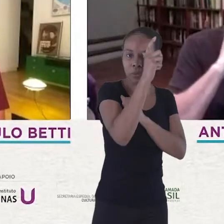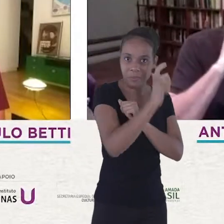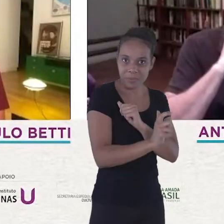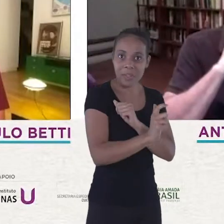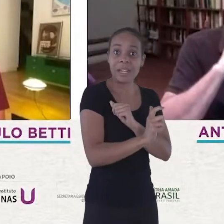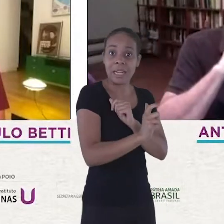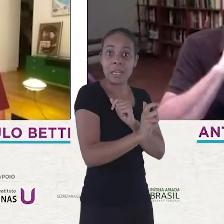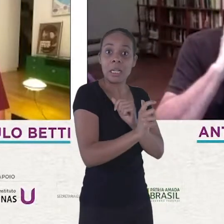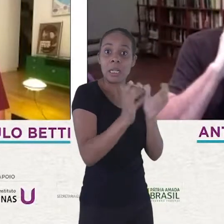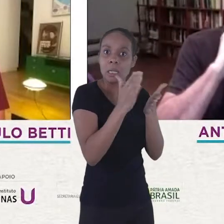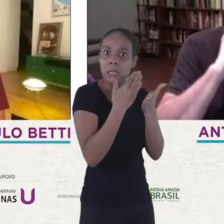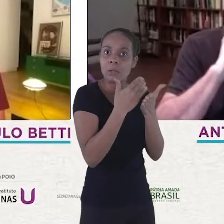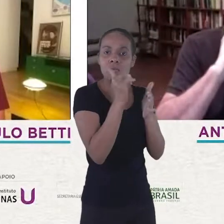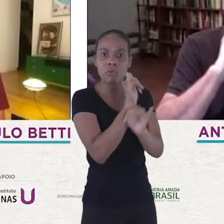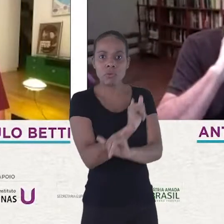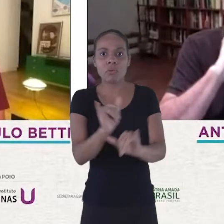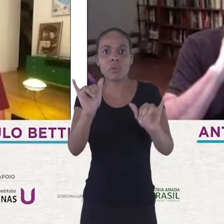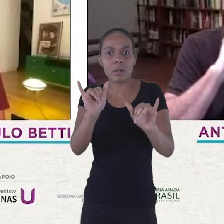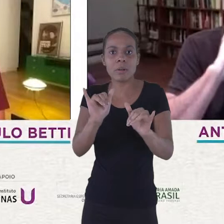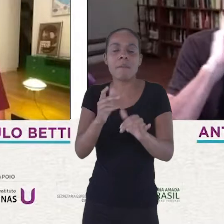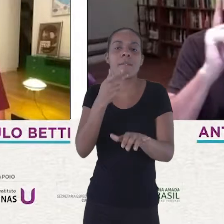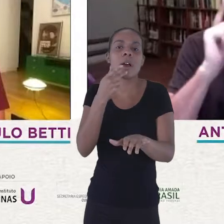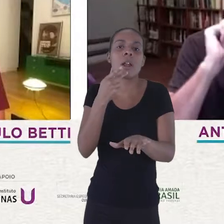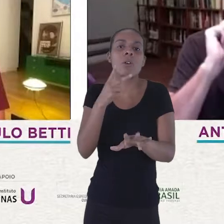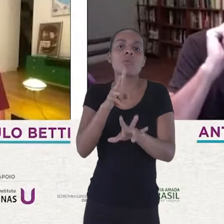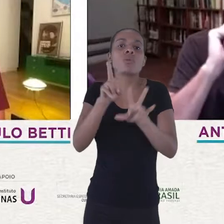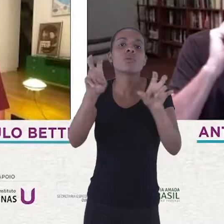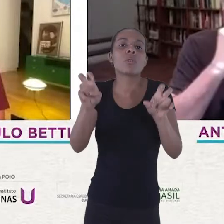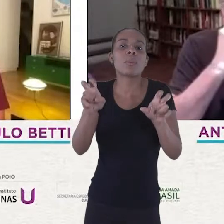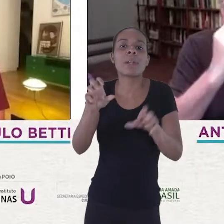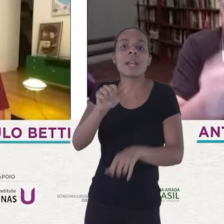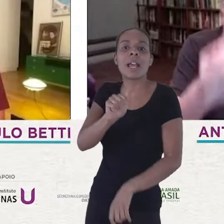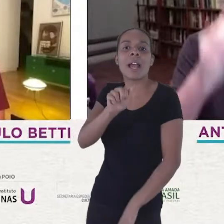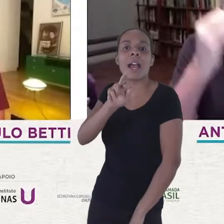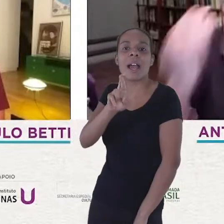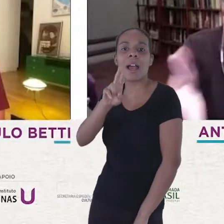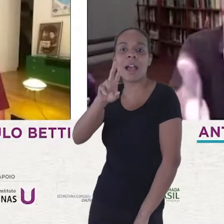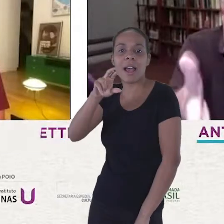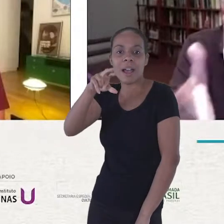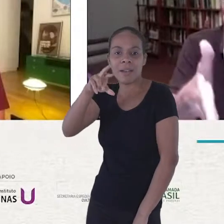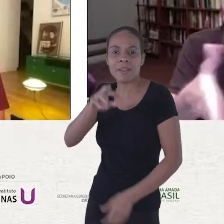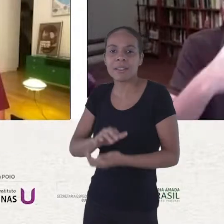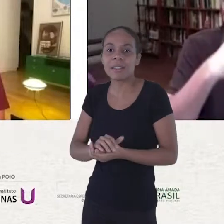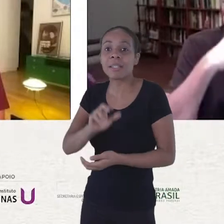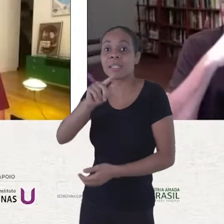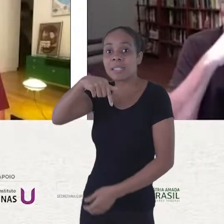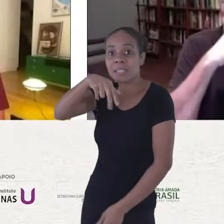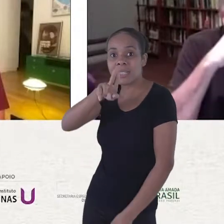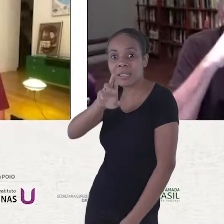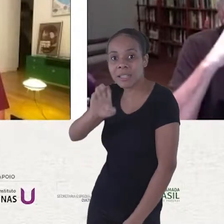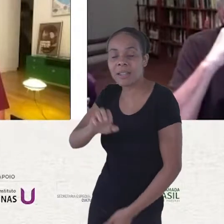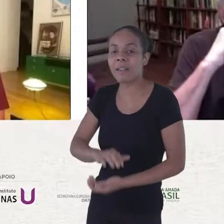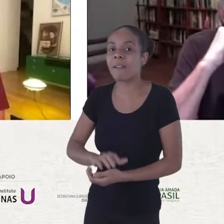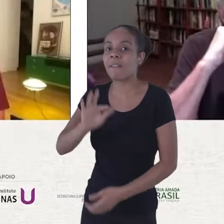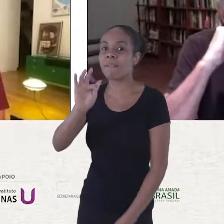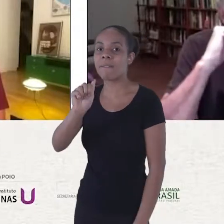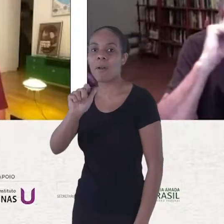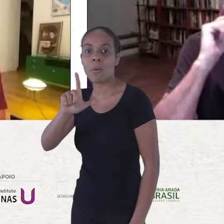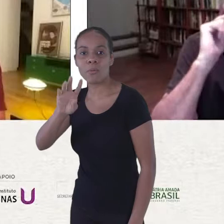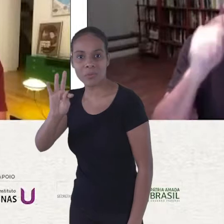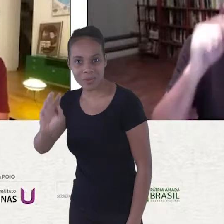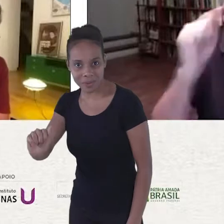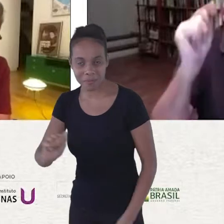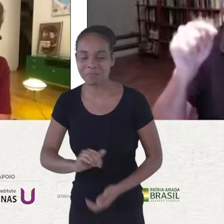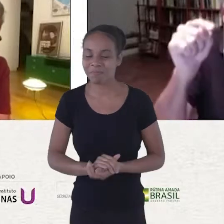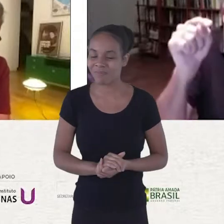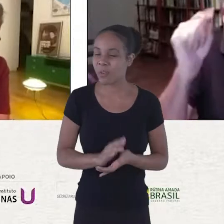né? O Ar que Me Falta. E ele disse uma coisa muito interessante que me bateu sobre o livro do Stepan também. É que ele disse assim: o